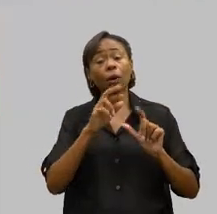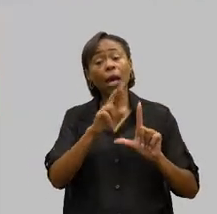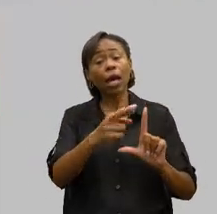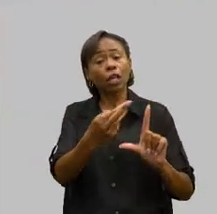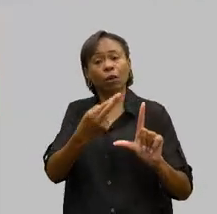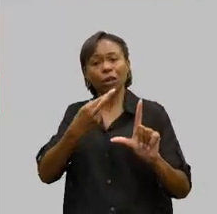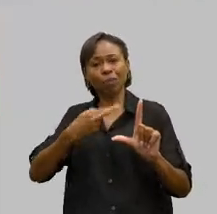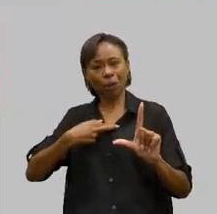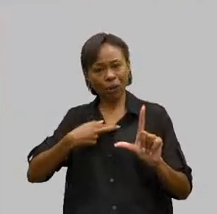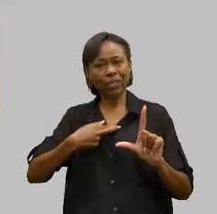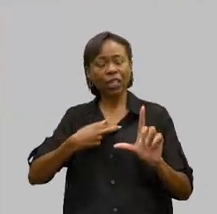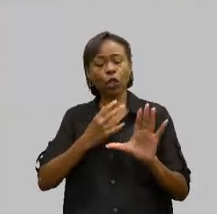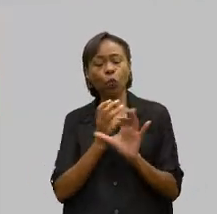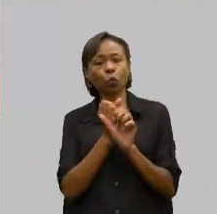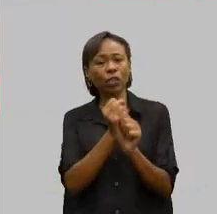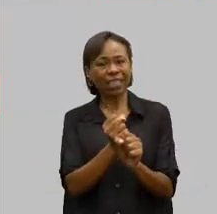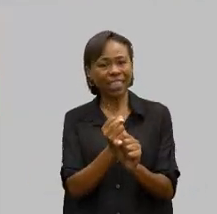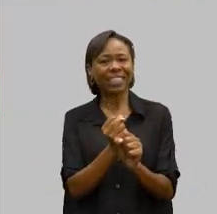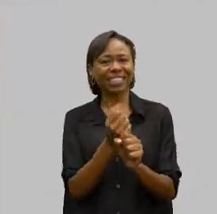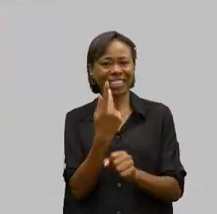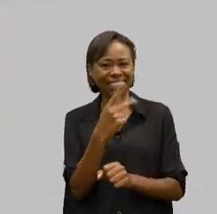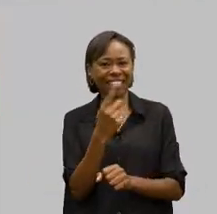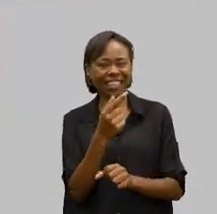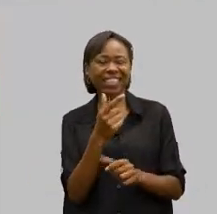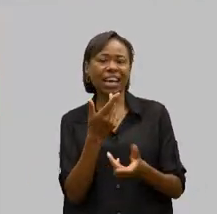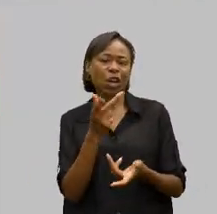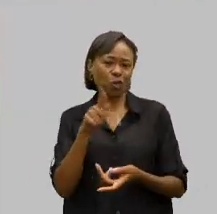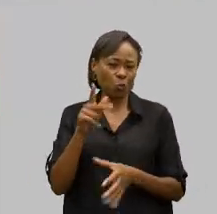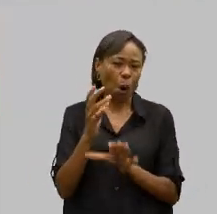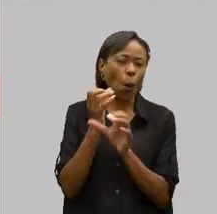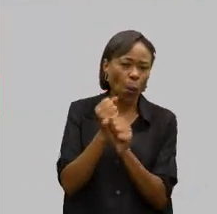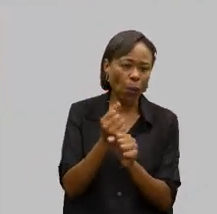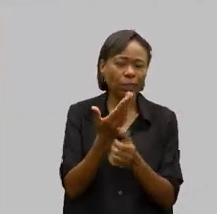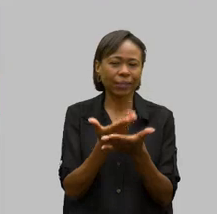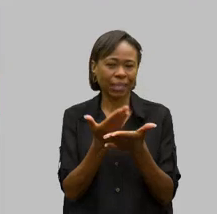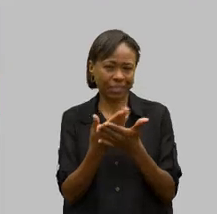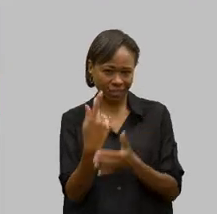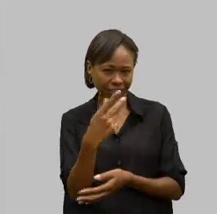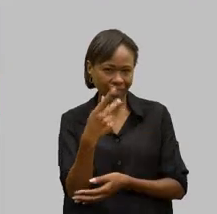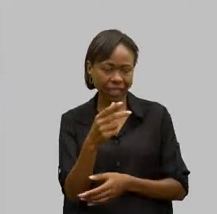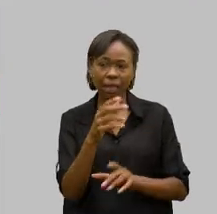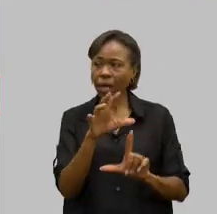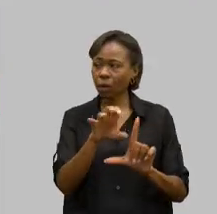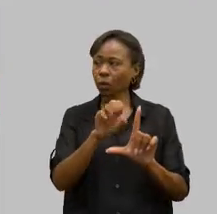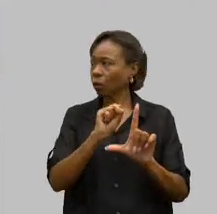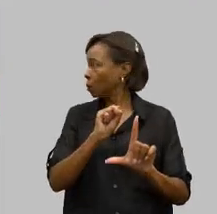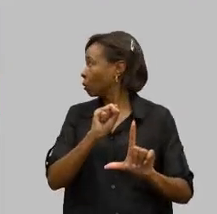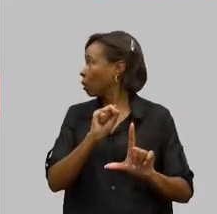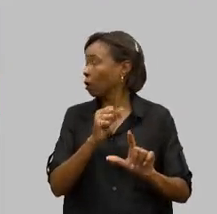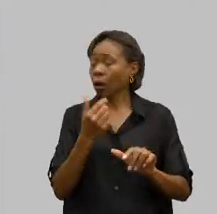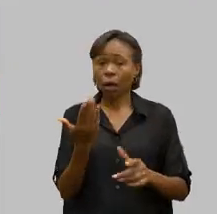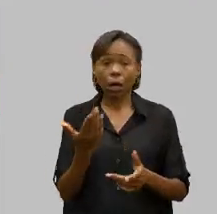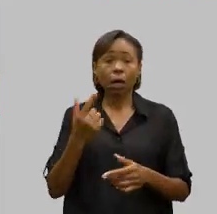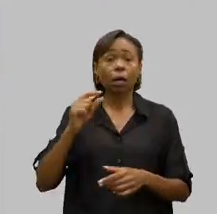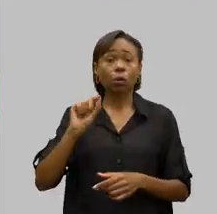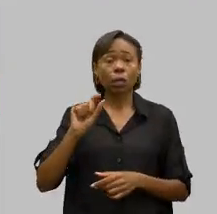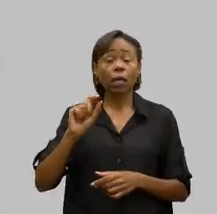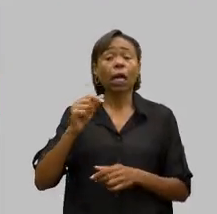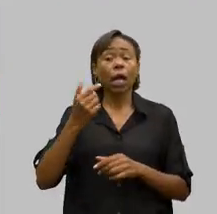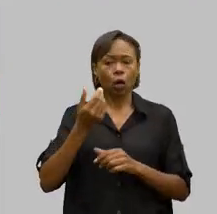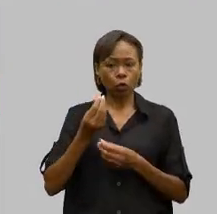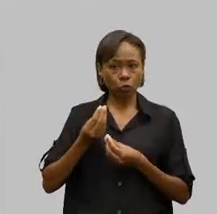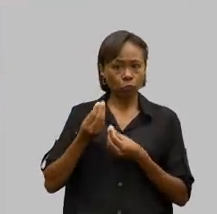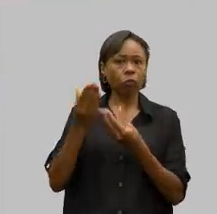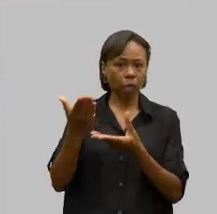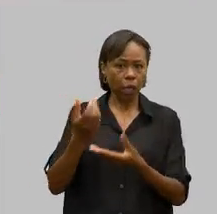deles e as aulas que foram construídas de acordo com o que eles fizeram. Então, eu posso sim te enviar esses números que